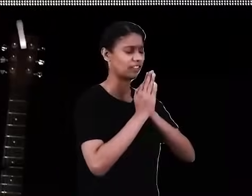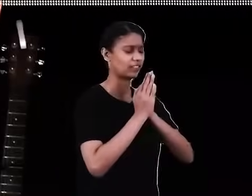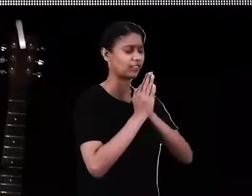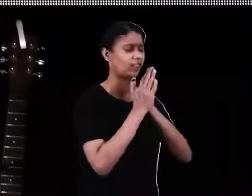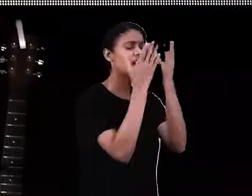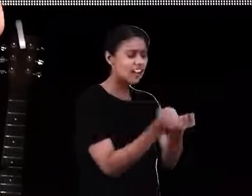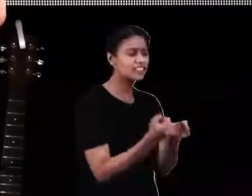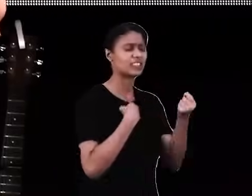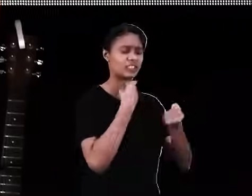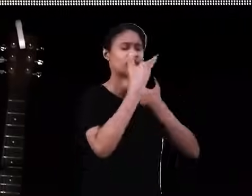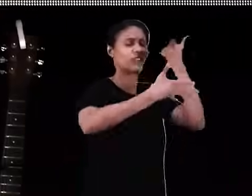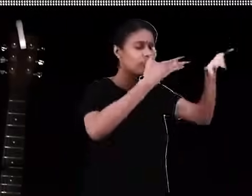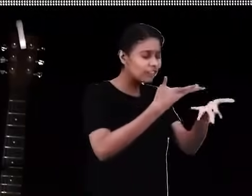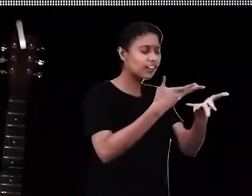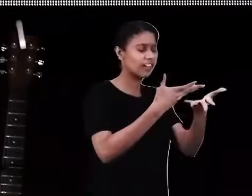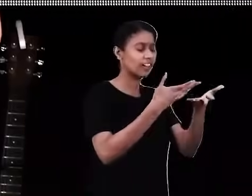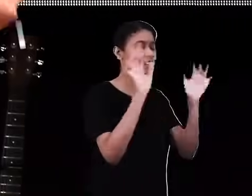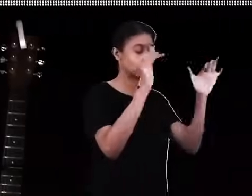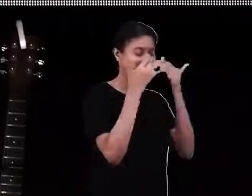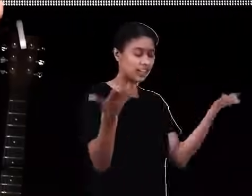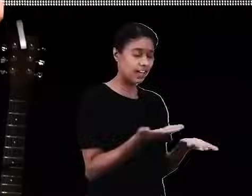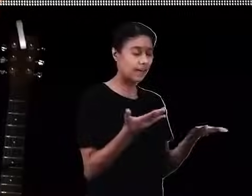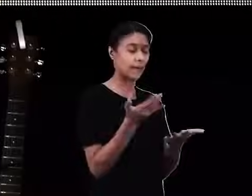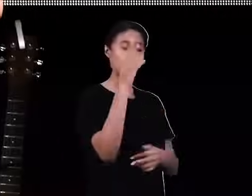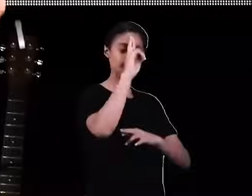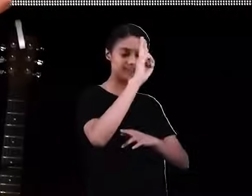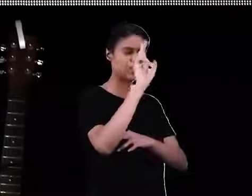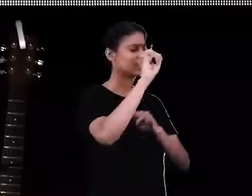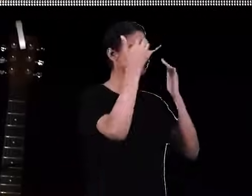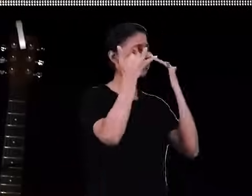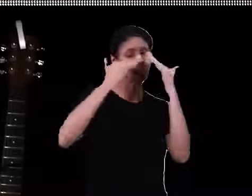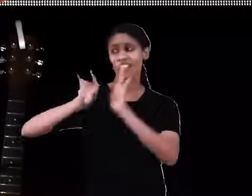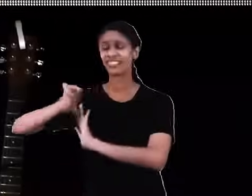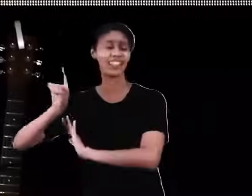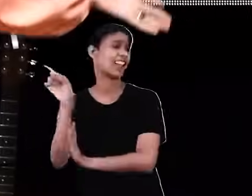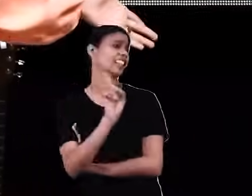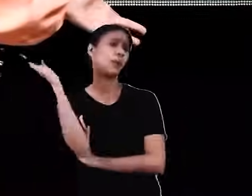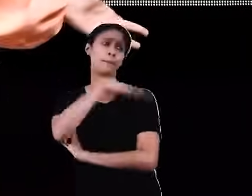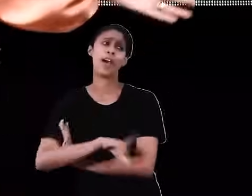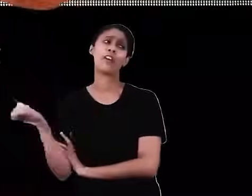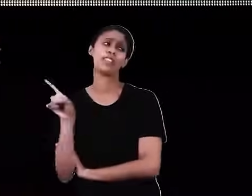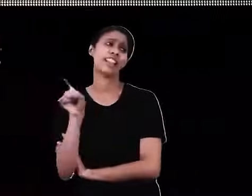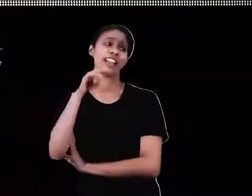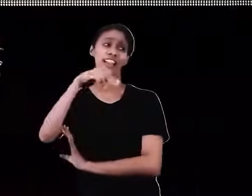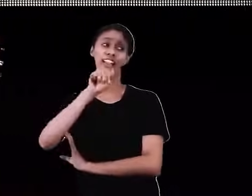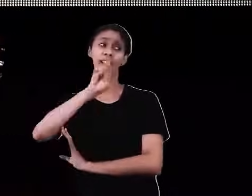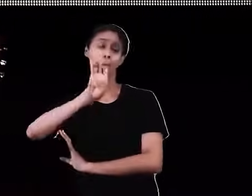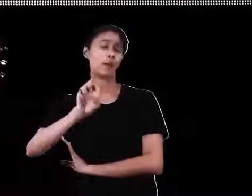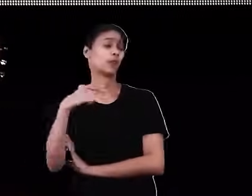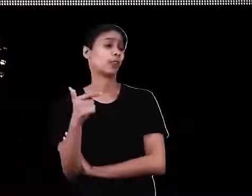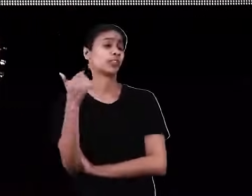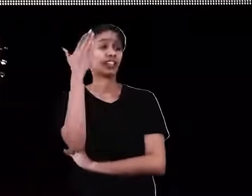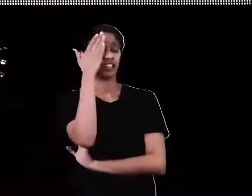falar, ouve o que ela tem a dizer. Meu senhor, não deis atenção àquele homem mau, Nabal. Ele é